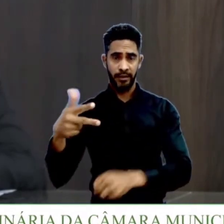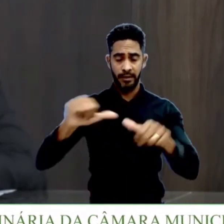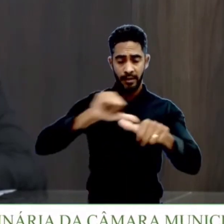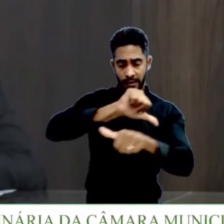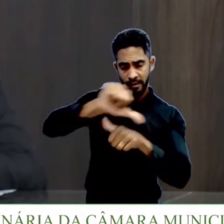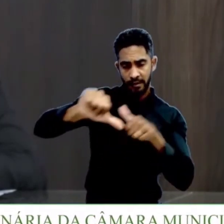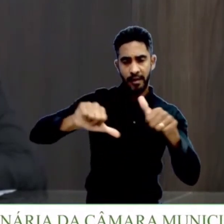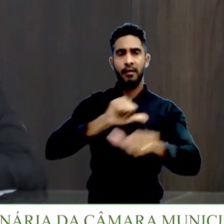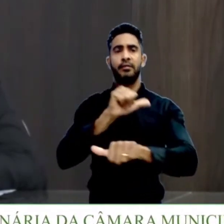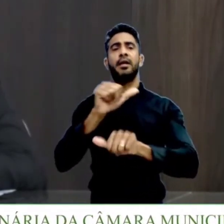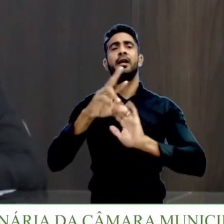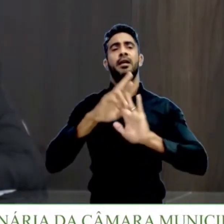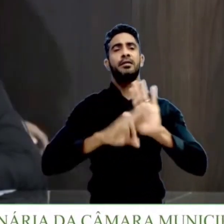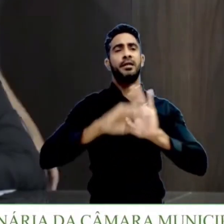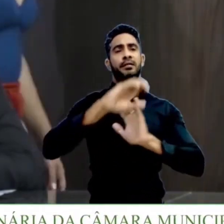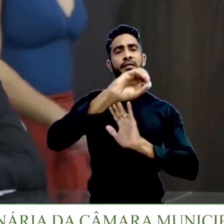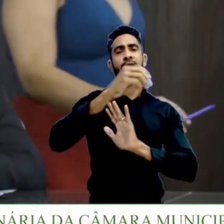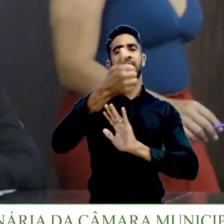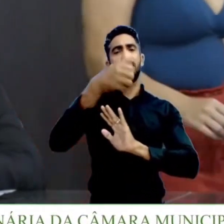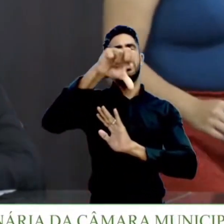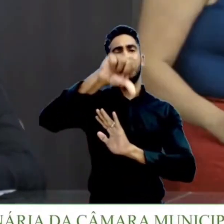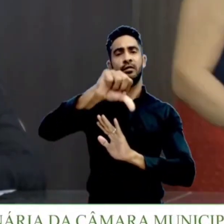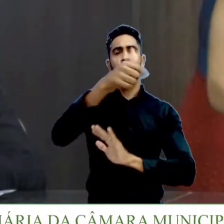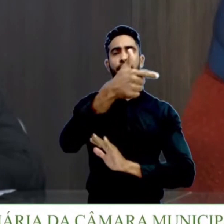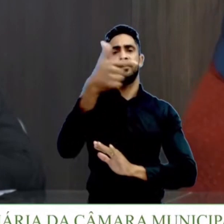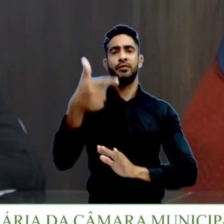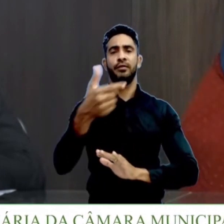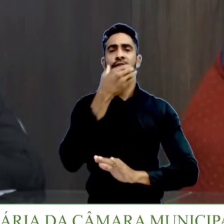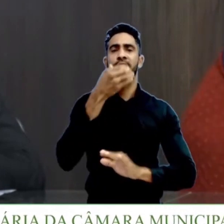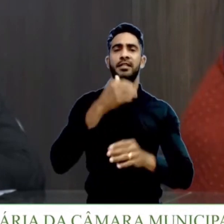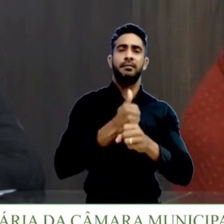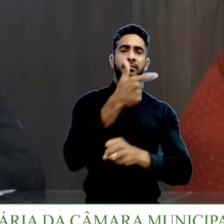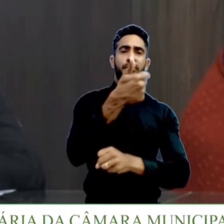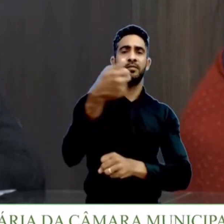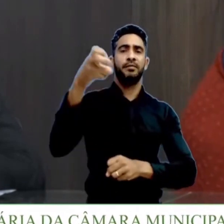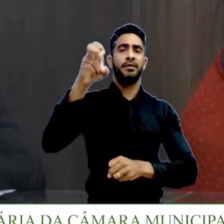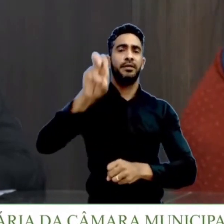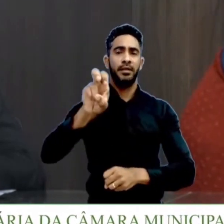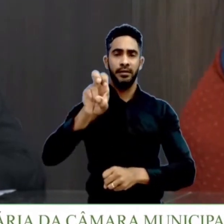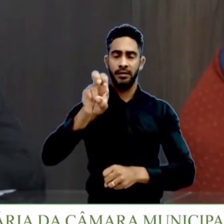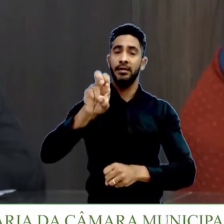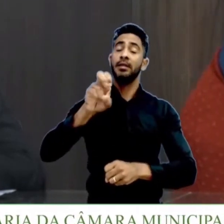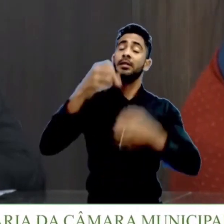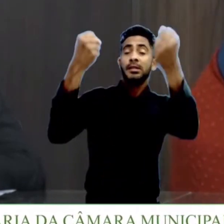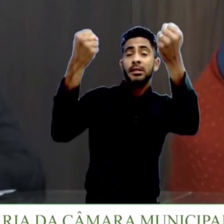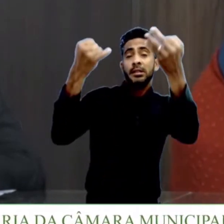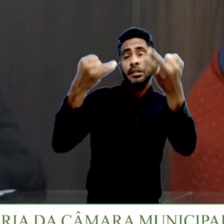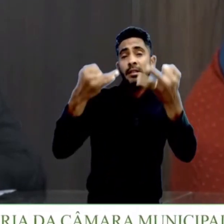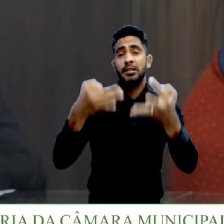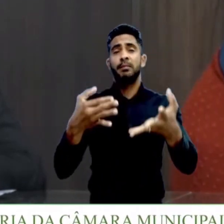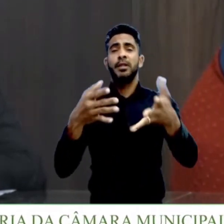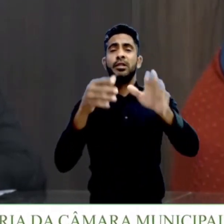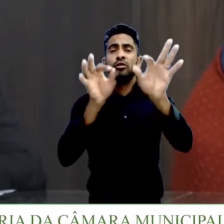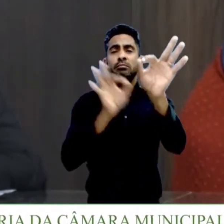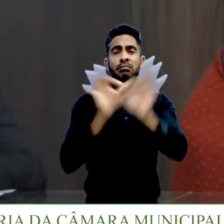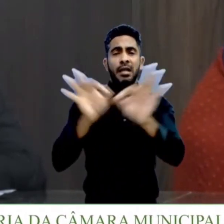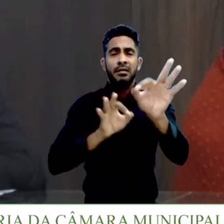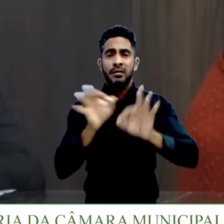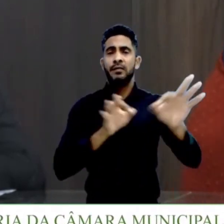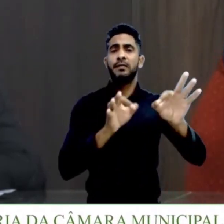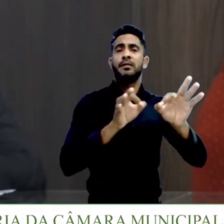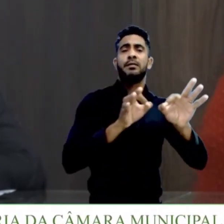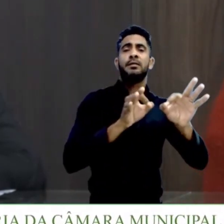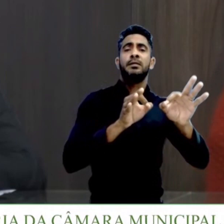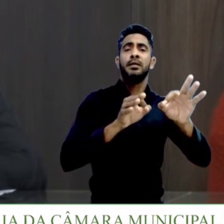a resolução número 019 de 22 de dezembro de 2015, que dispõe sobre a reestruturação funcional